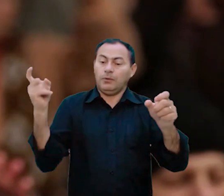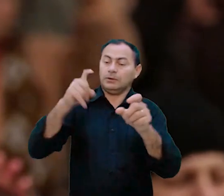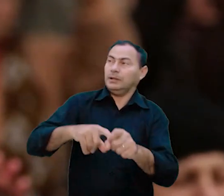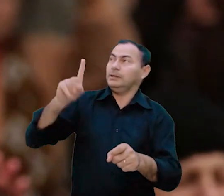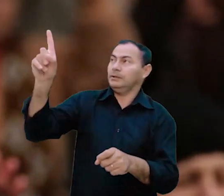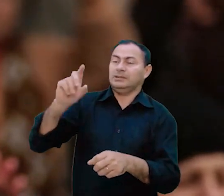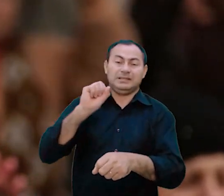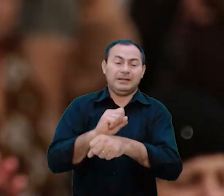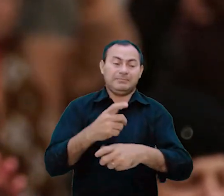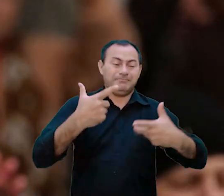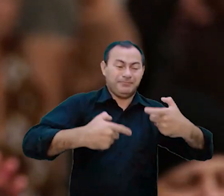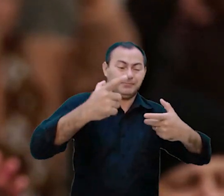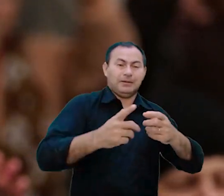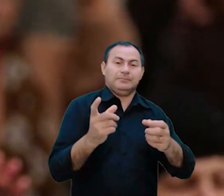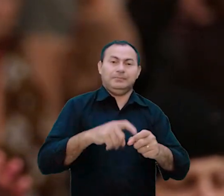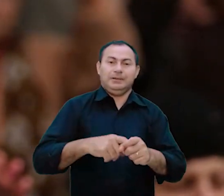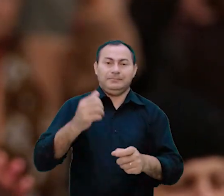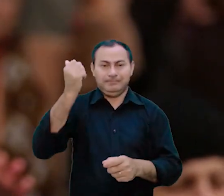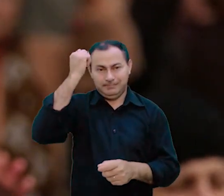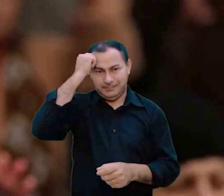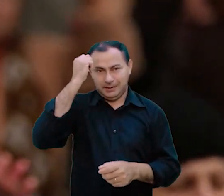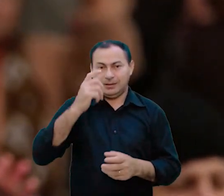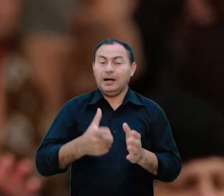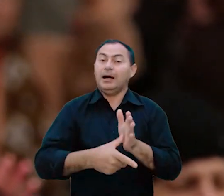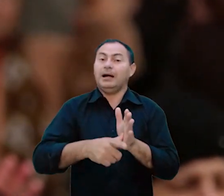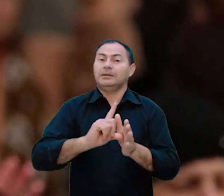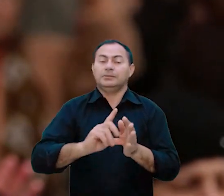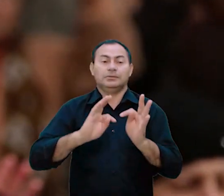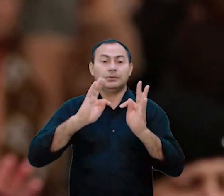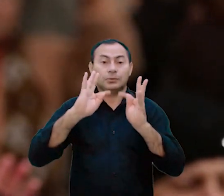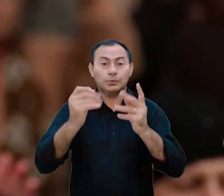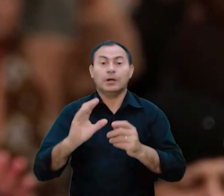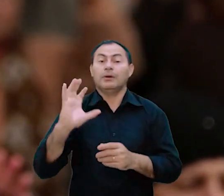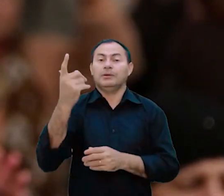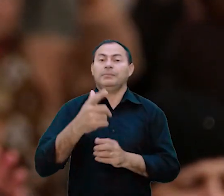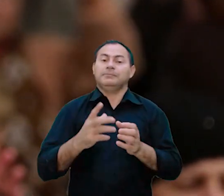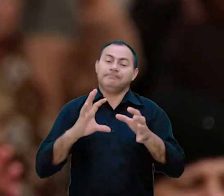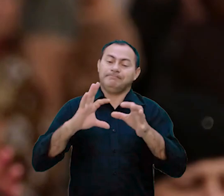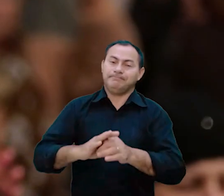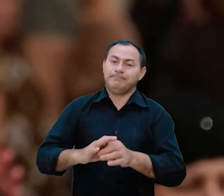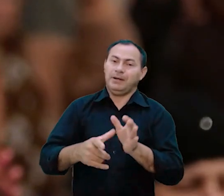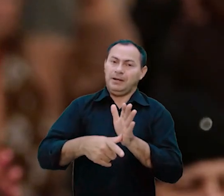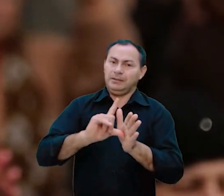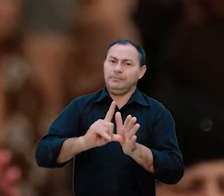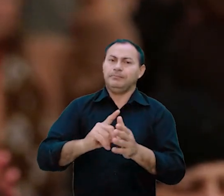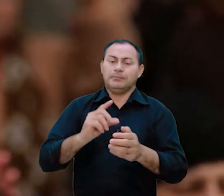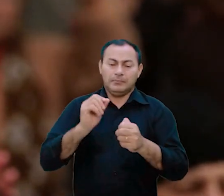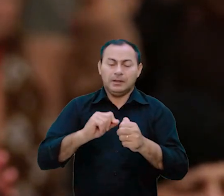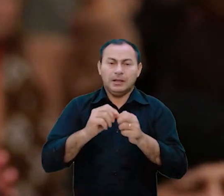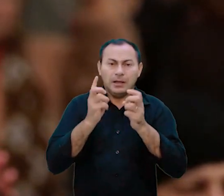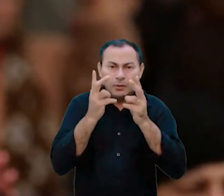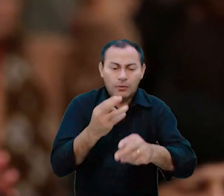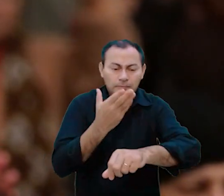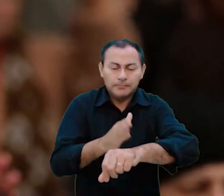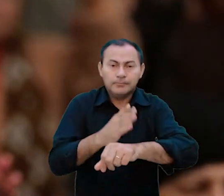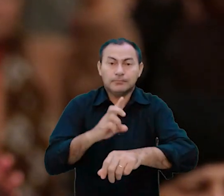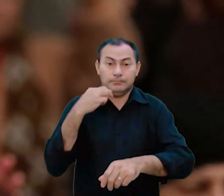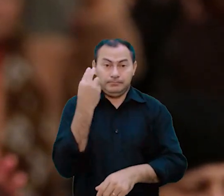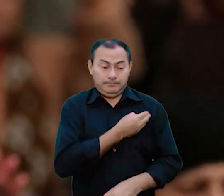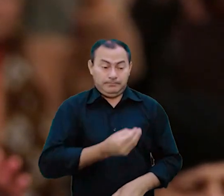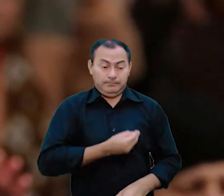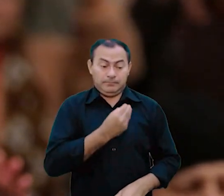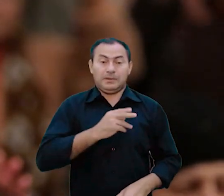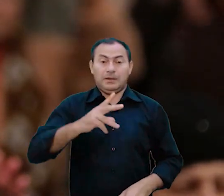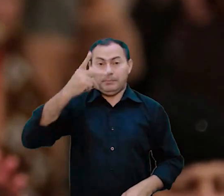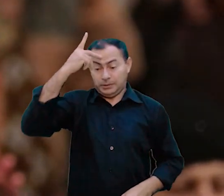para nos voltarmos para Deus. Podemos nos voltar para Deus antes que tudo isso aconteça. Também podemos fazer a mesma aplicação